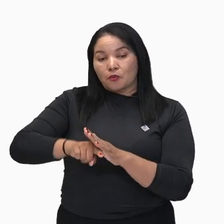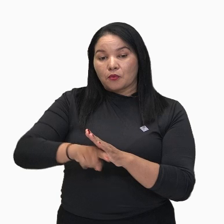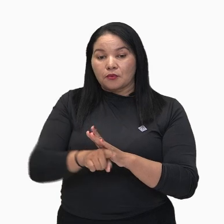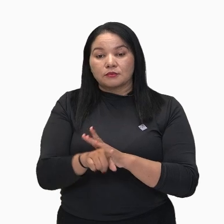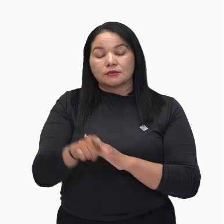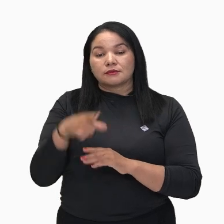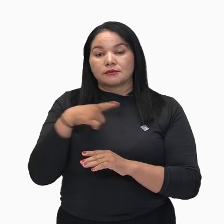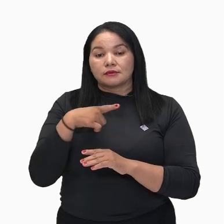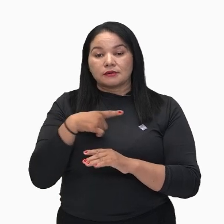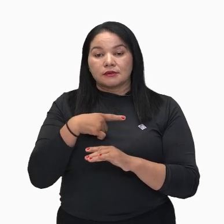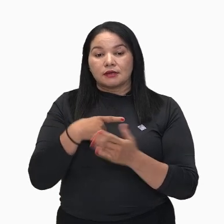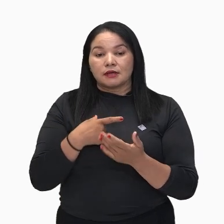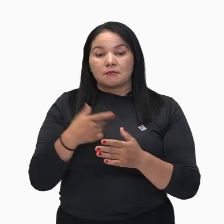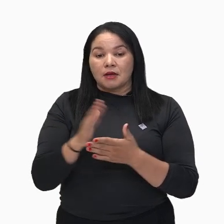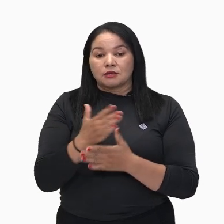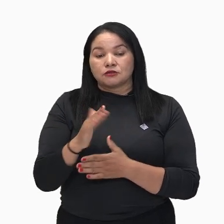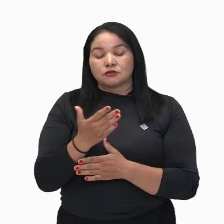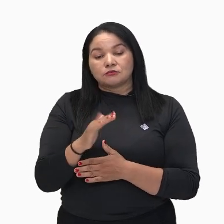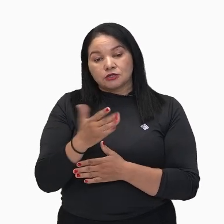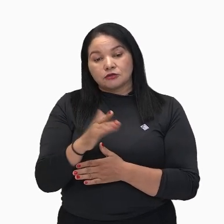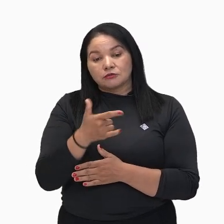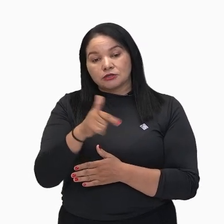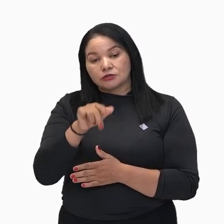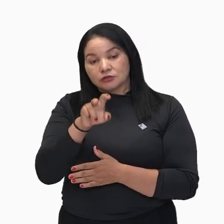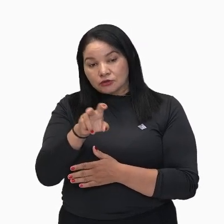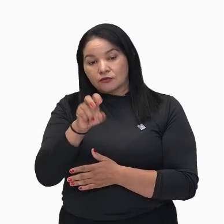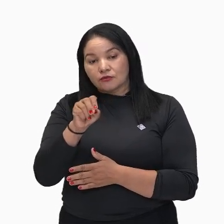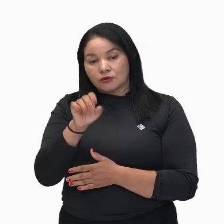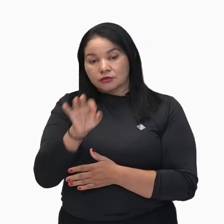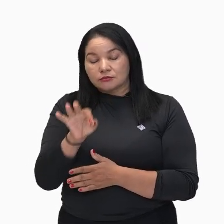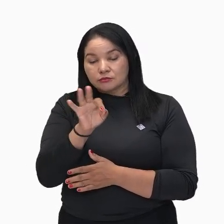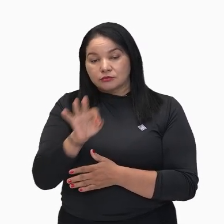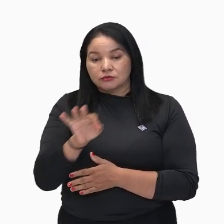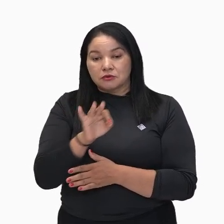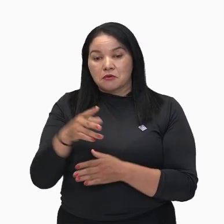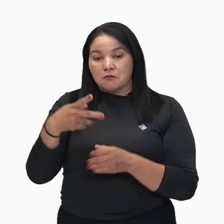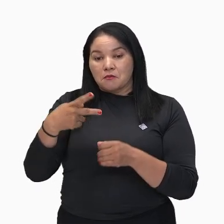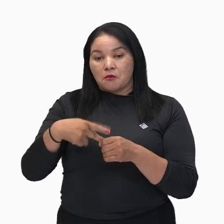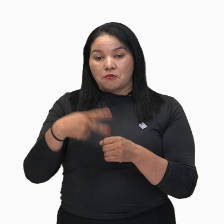aí cerca de 50% das reservas